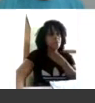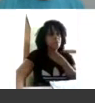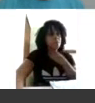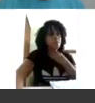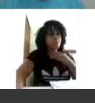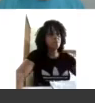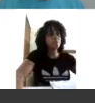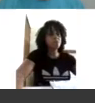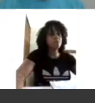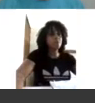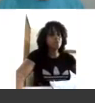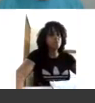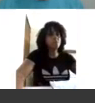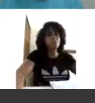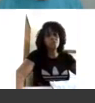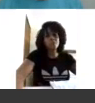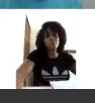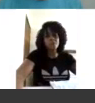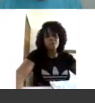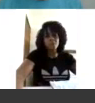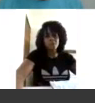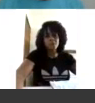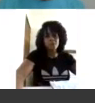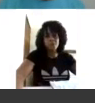a gente perceber essa perspectiva, né? Qual é